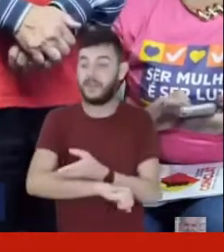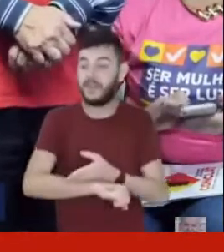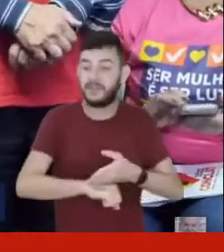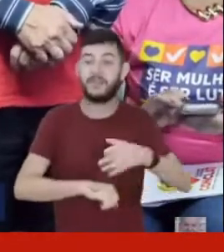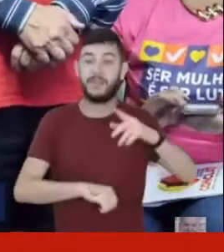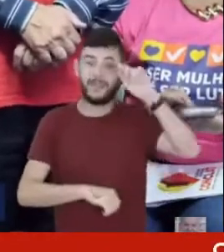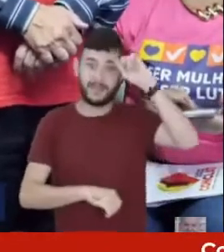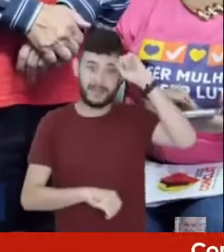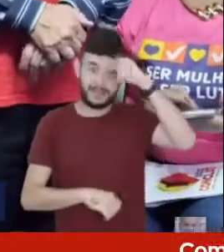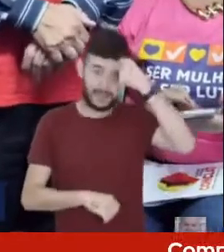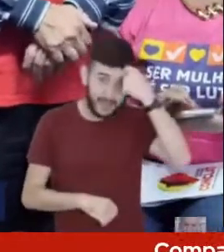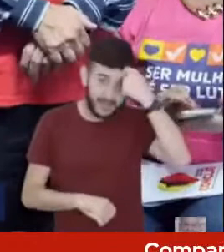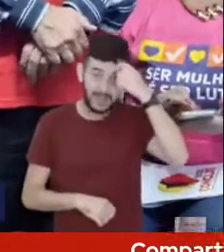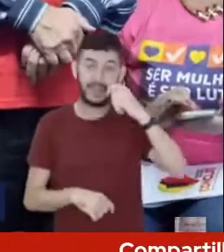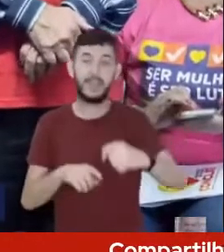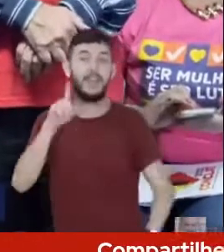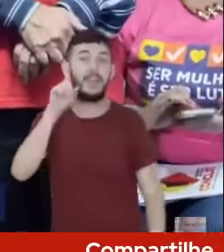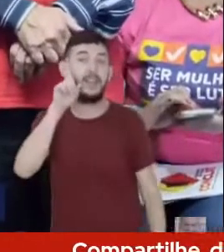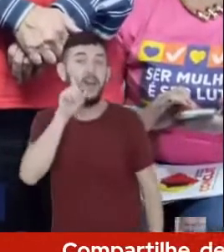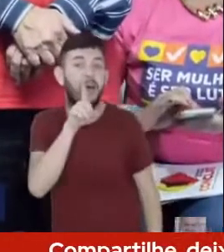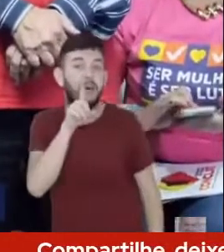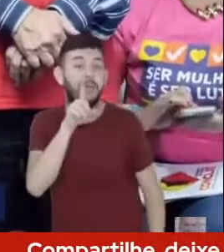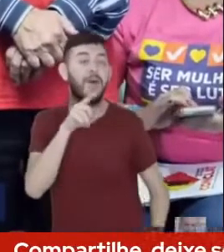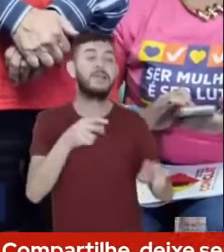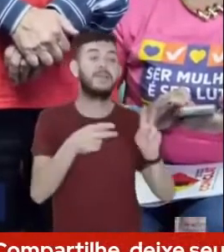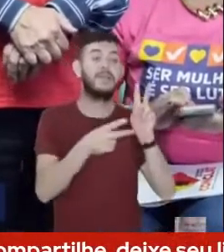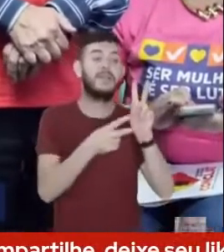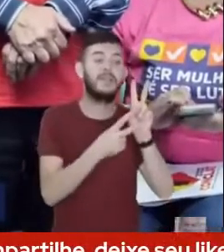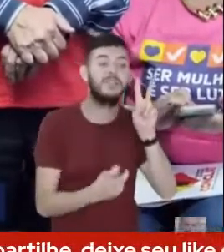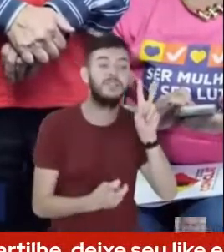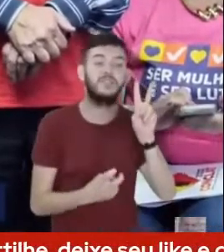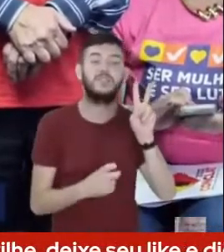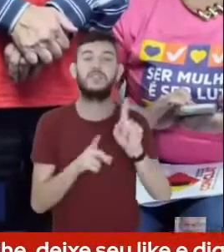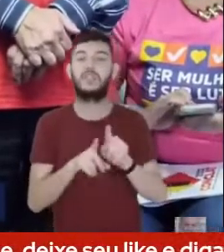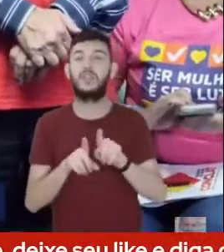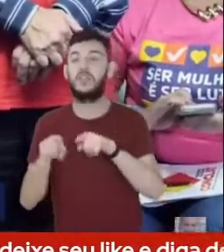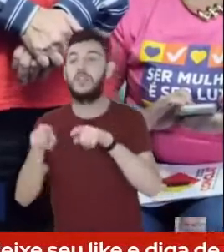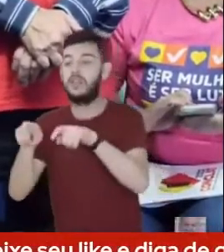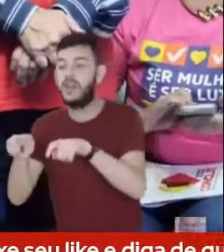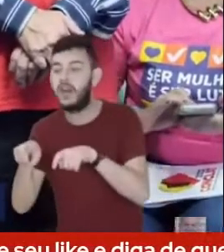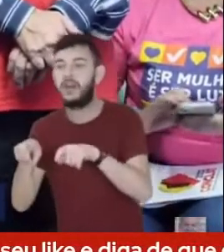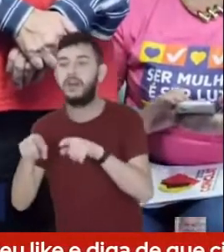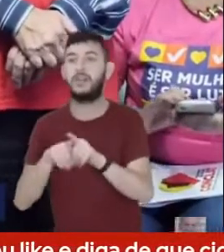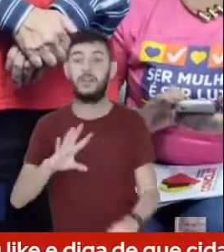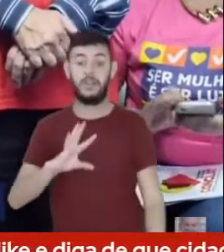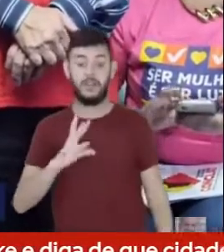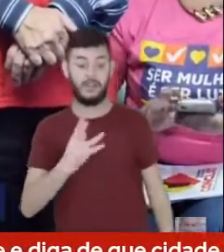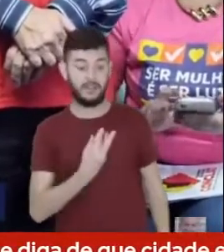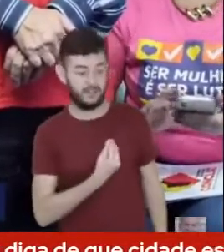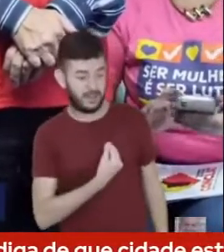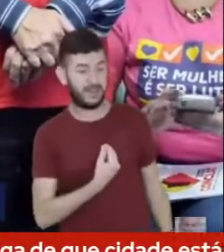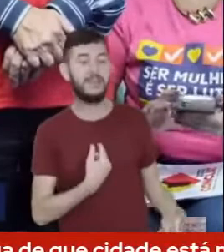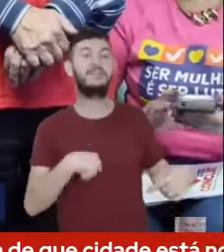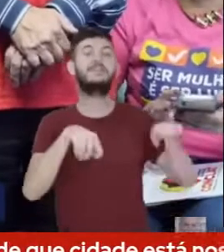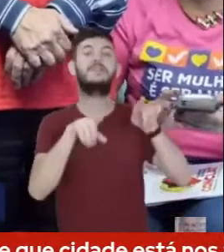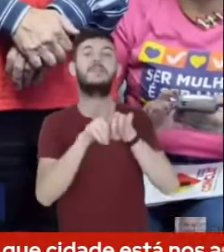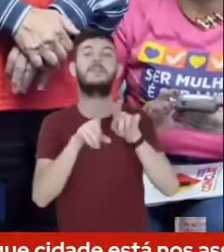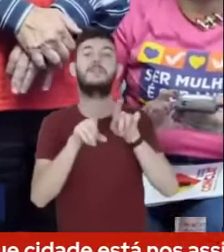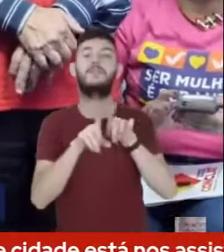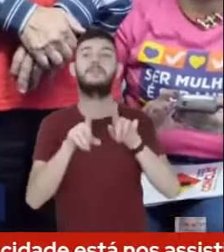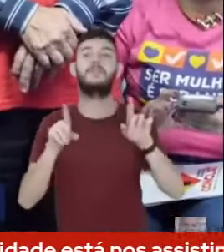das pardas, das indígenas, das rurais, das trans e das portadoras de deficiência.